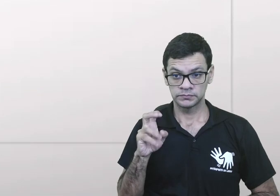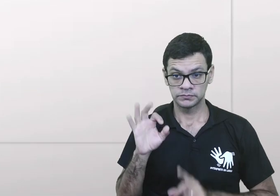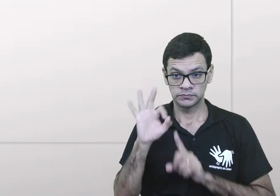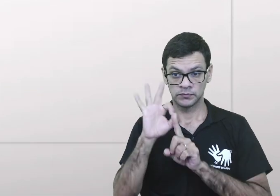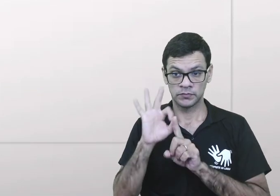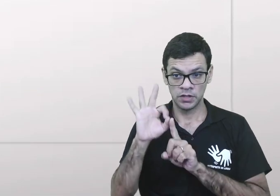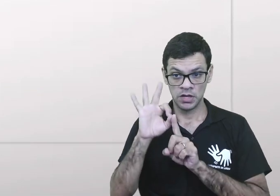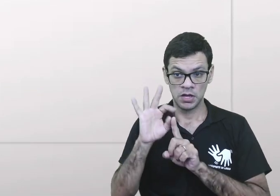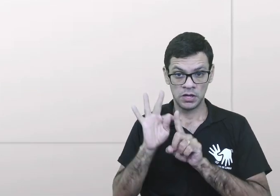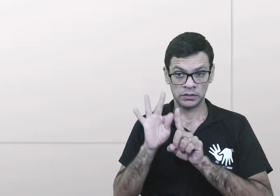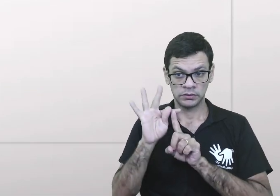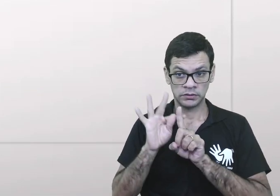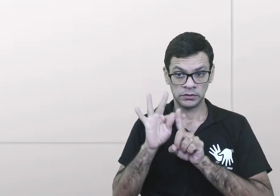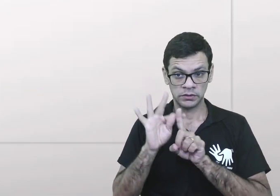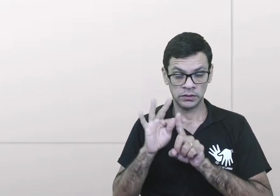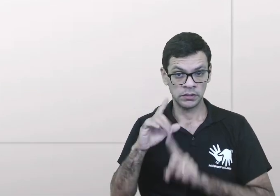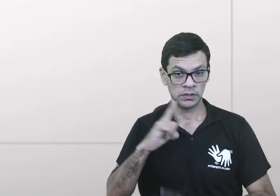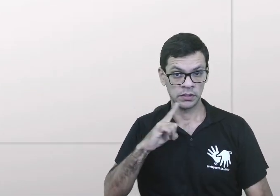eu tenho